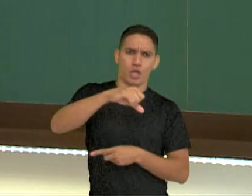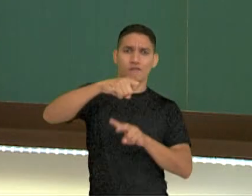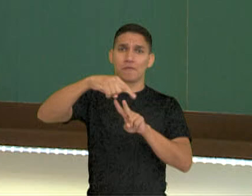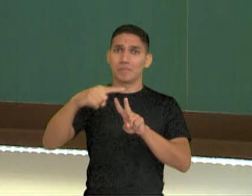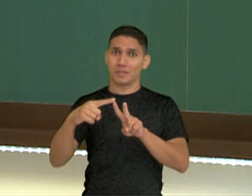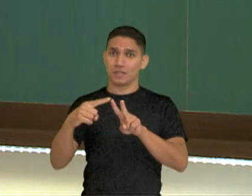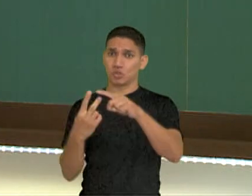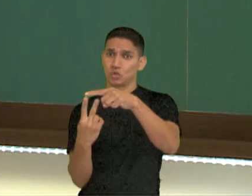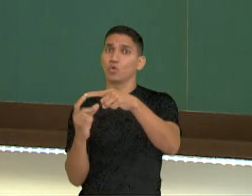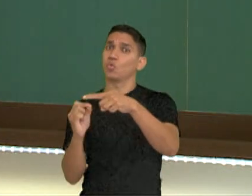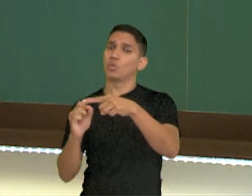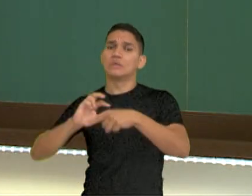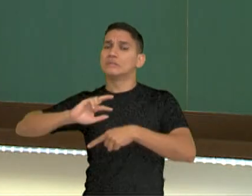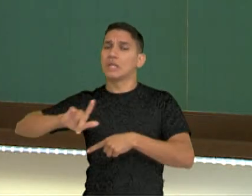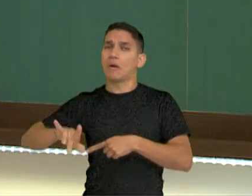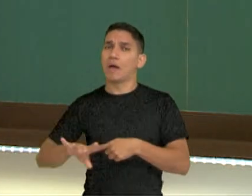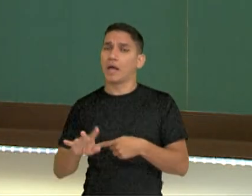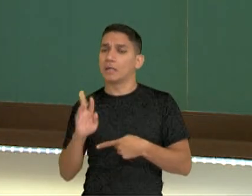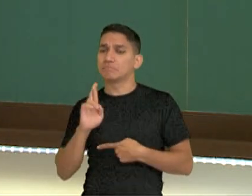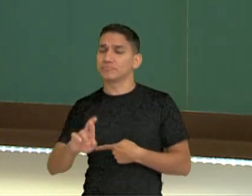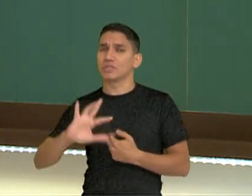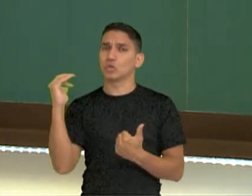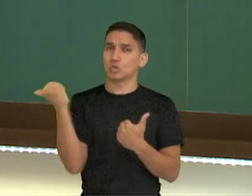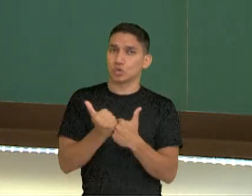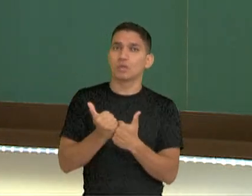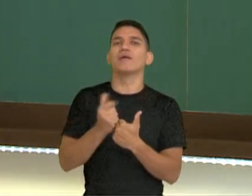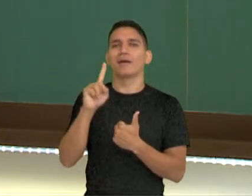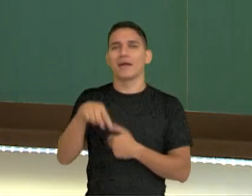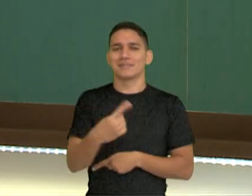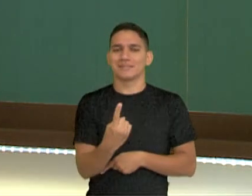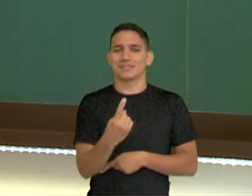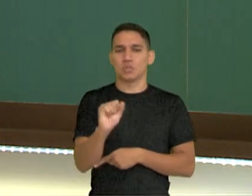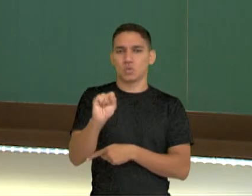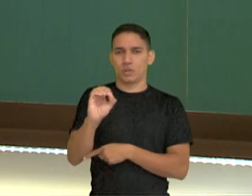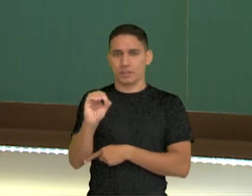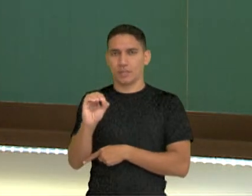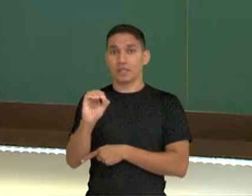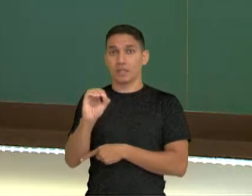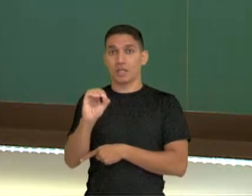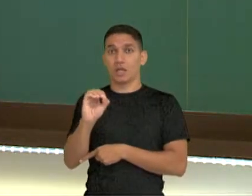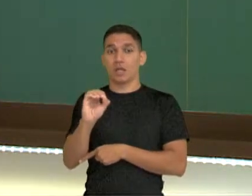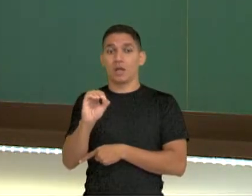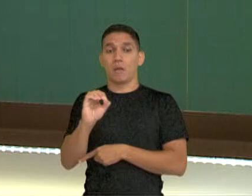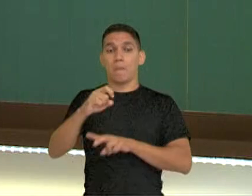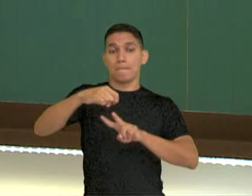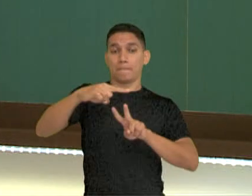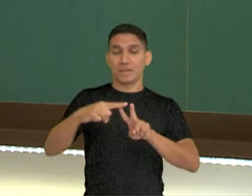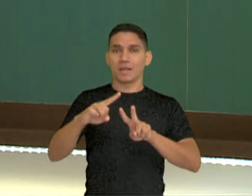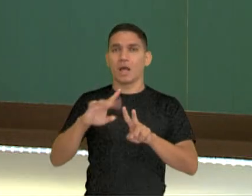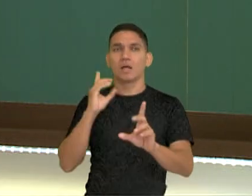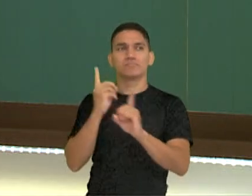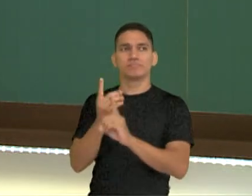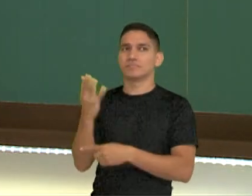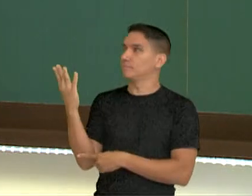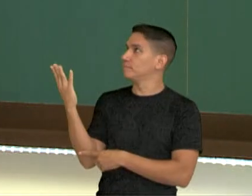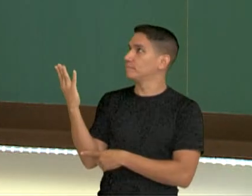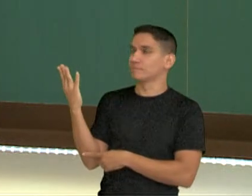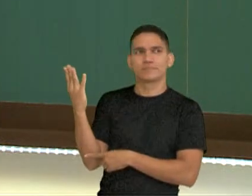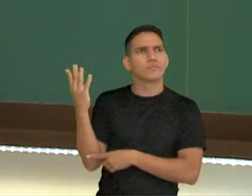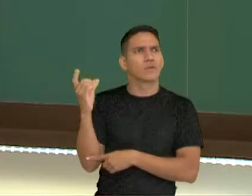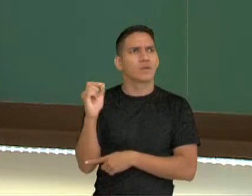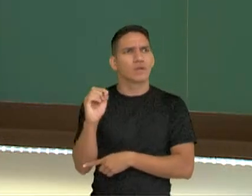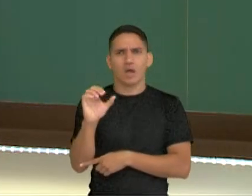valor notável, substitui 180 lá no lugar do π e eu chego que é cosseno de 810.